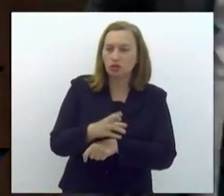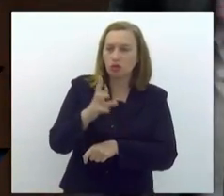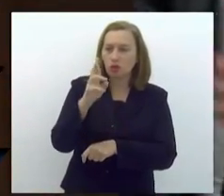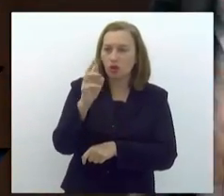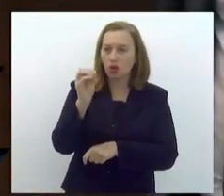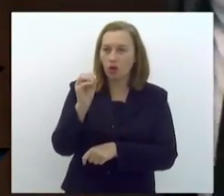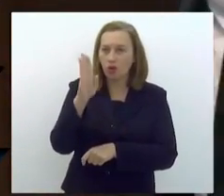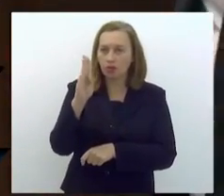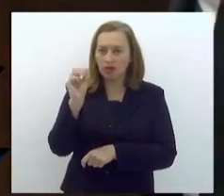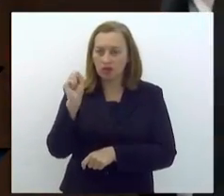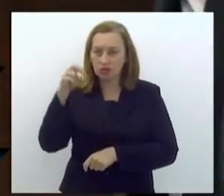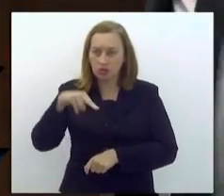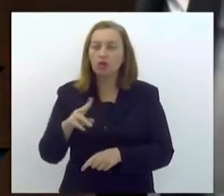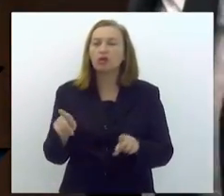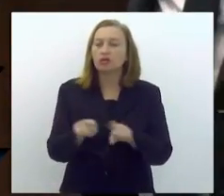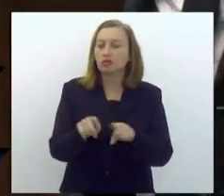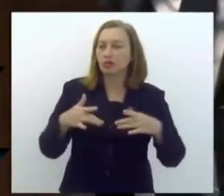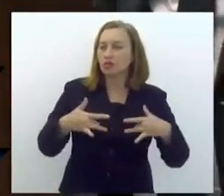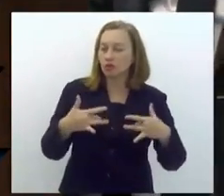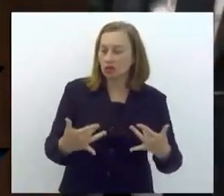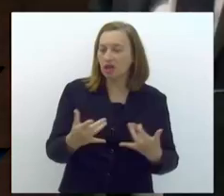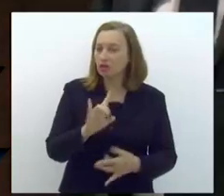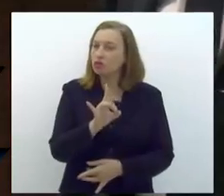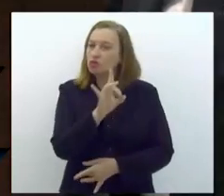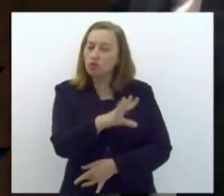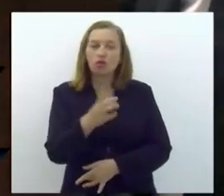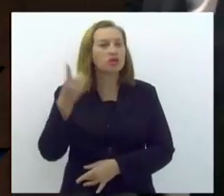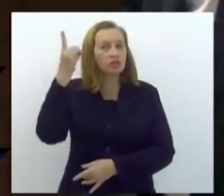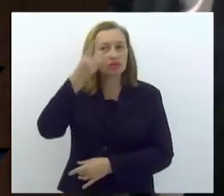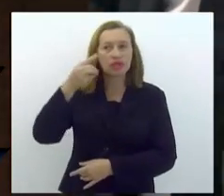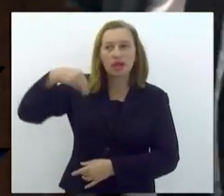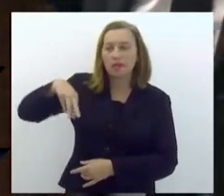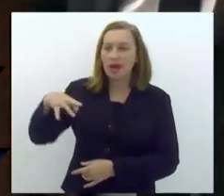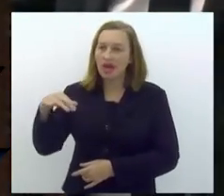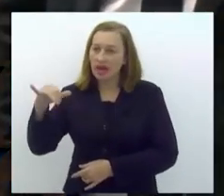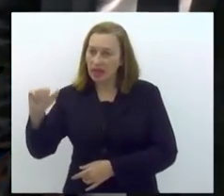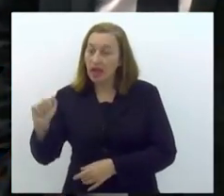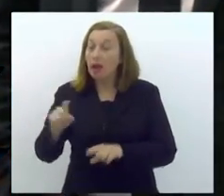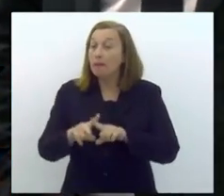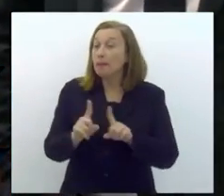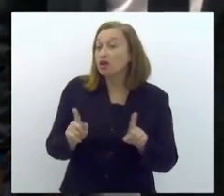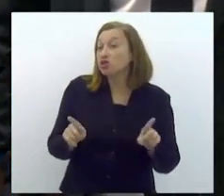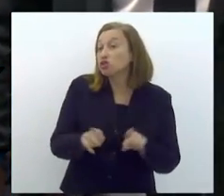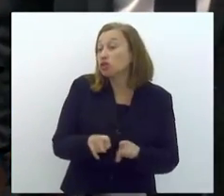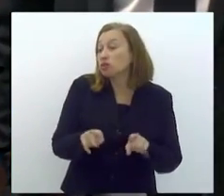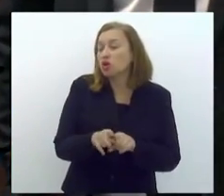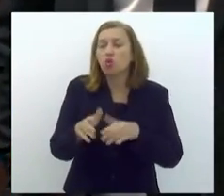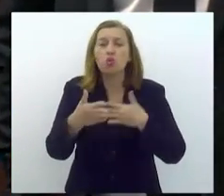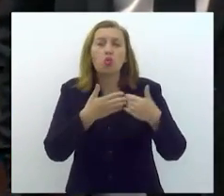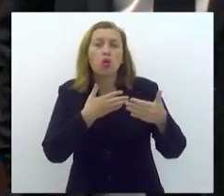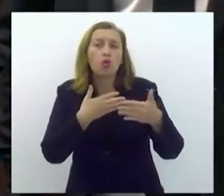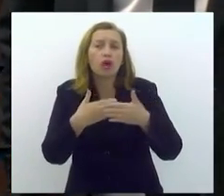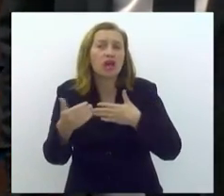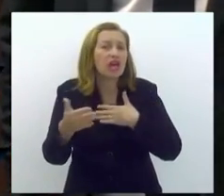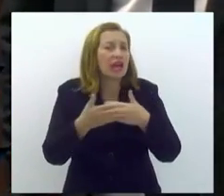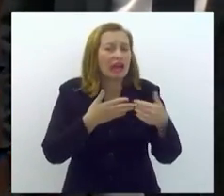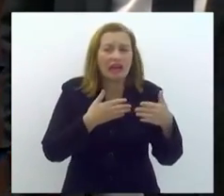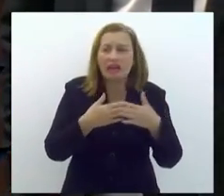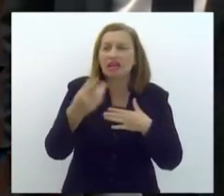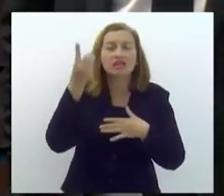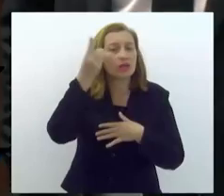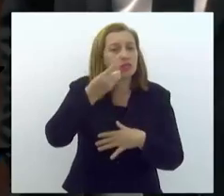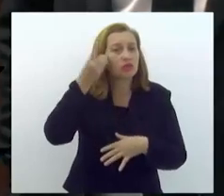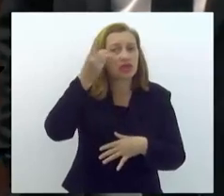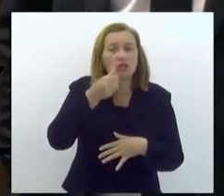aqui me solidarizar não só com a deputada Marina mas com qualquer Deputado ou